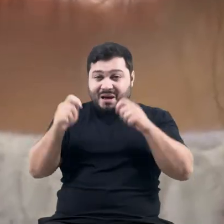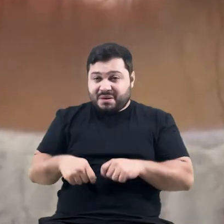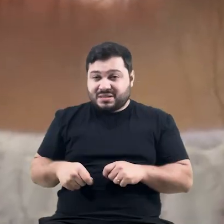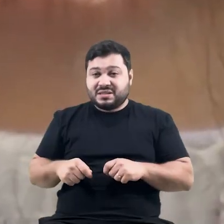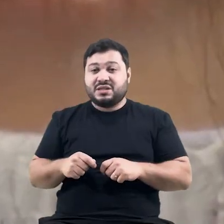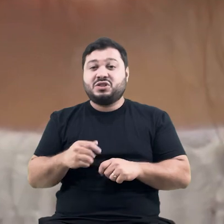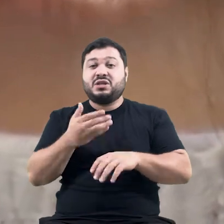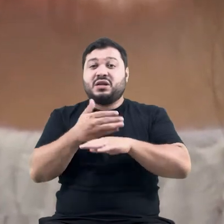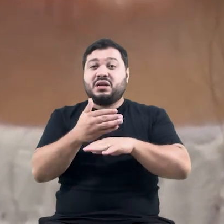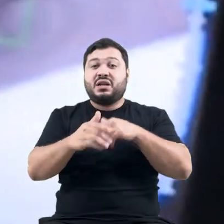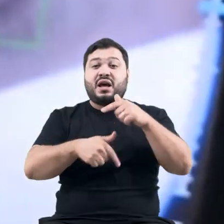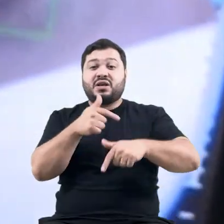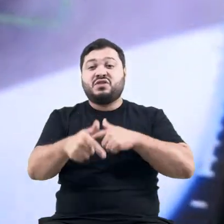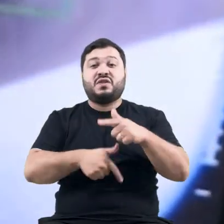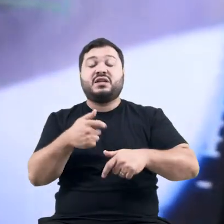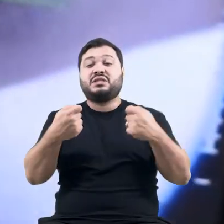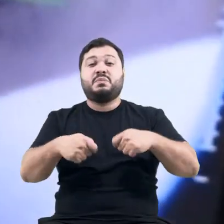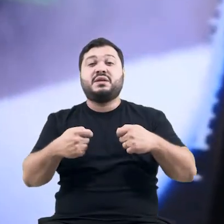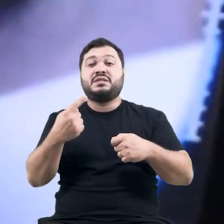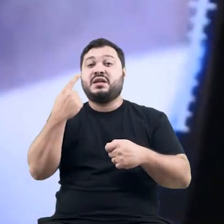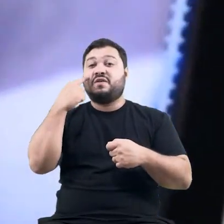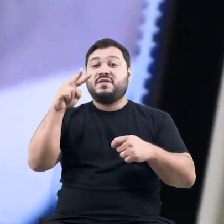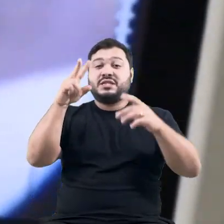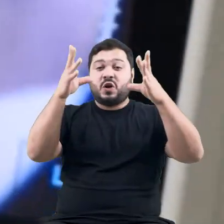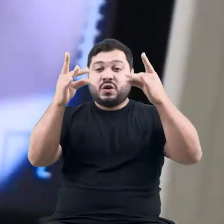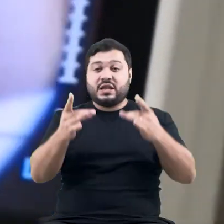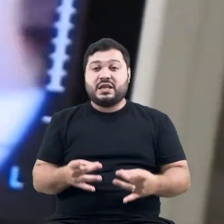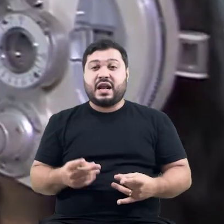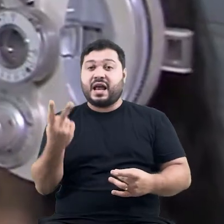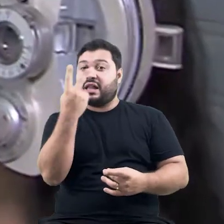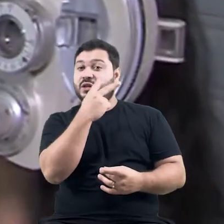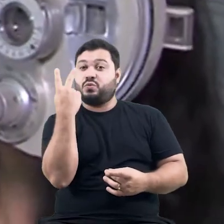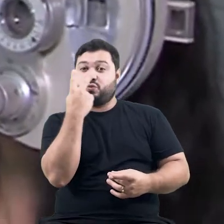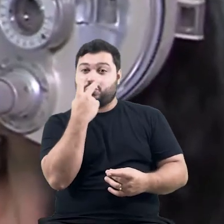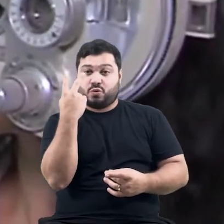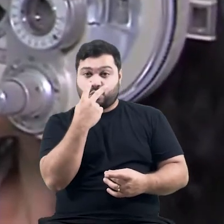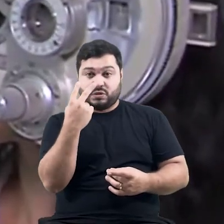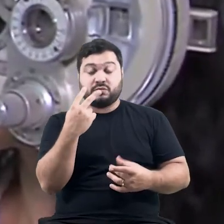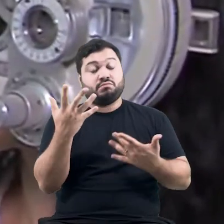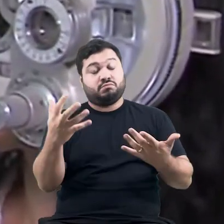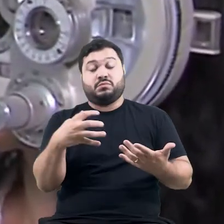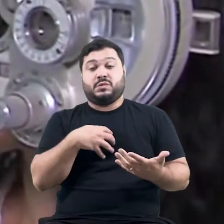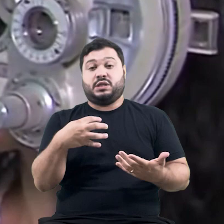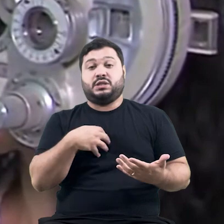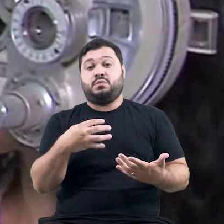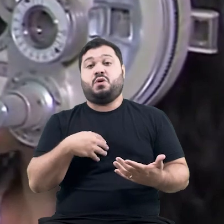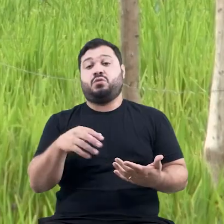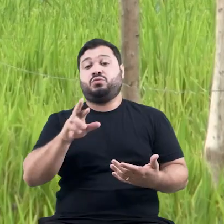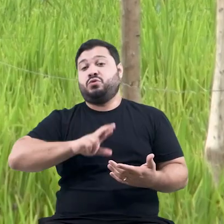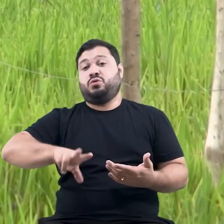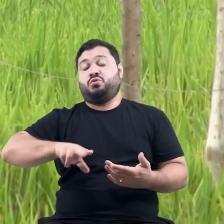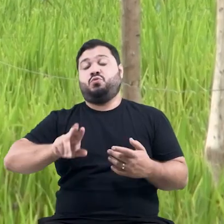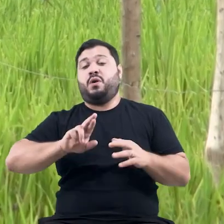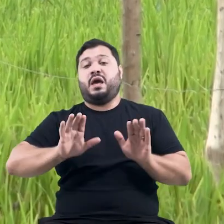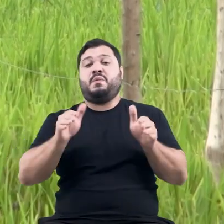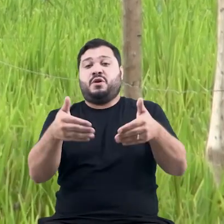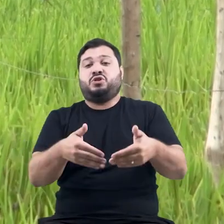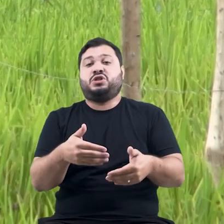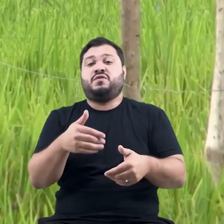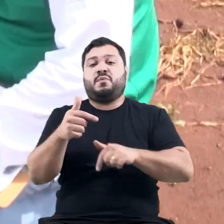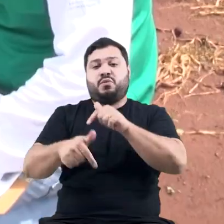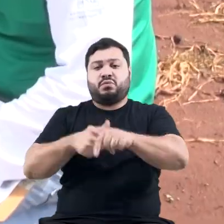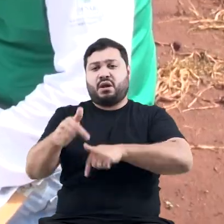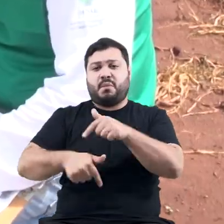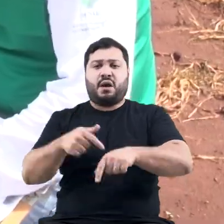é incapacitante nas atividades que demandem visão detalhada dos dois olhos. Desse modo, não seria